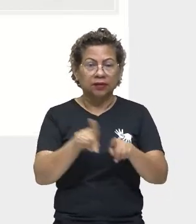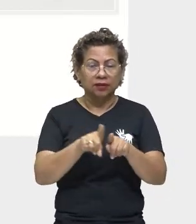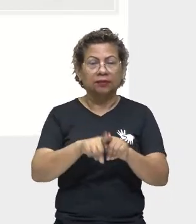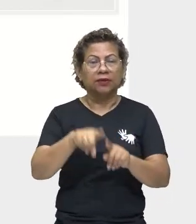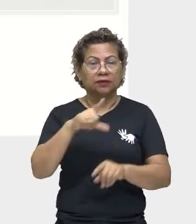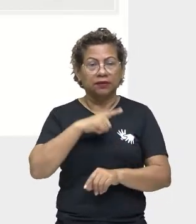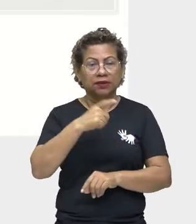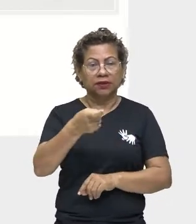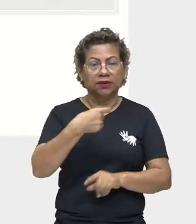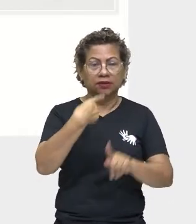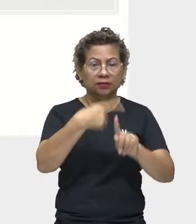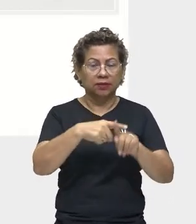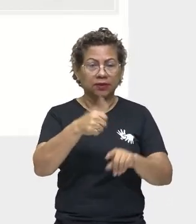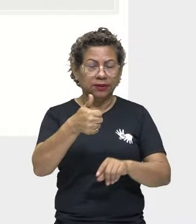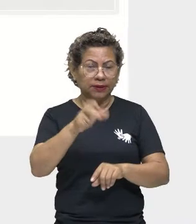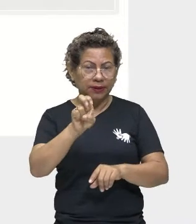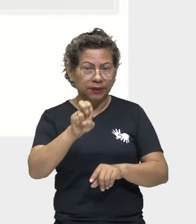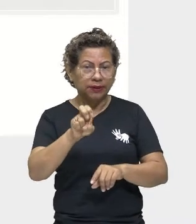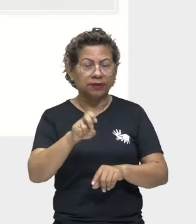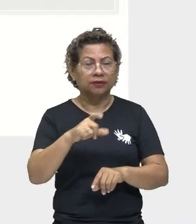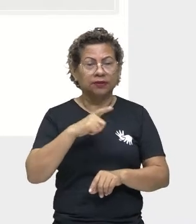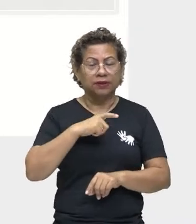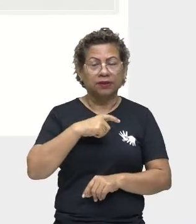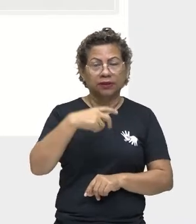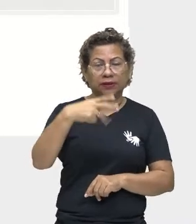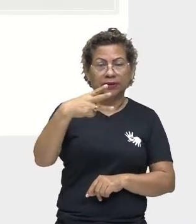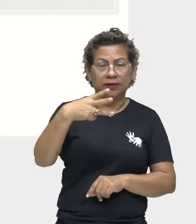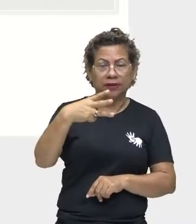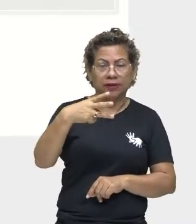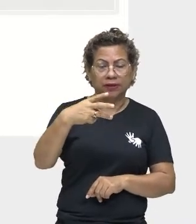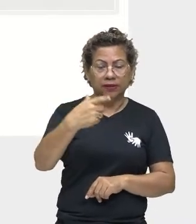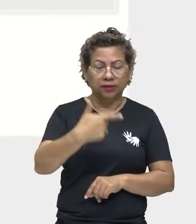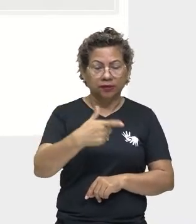Então vamos lá. Nós temos 2x